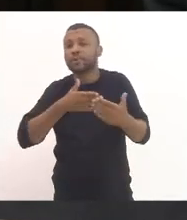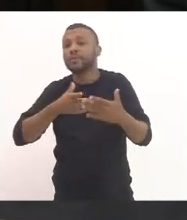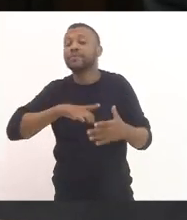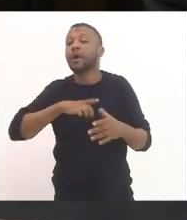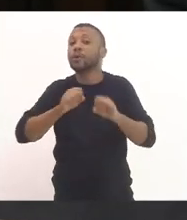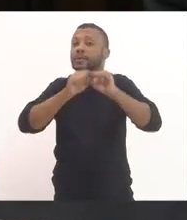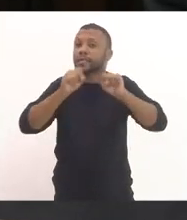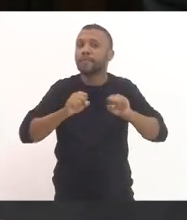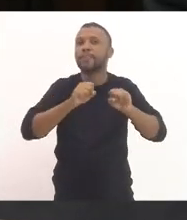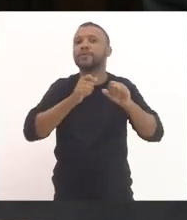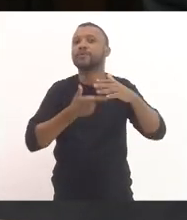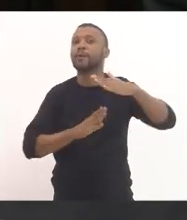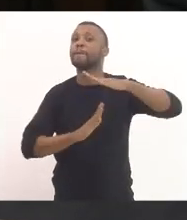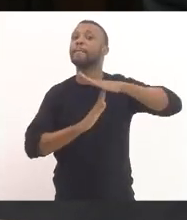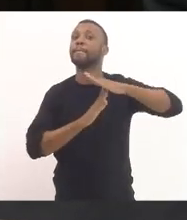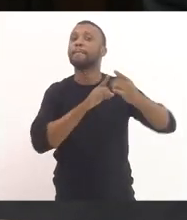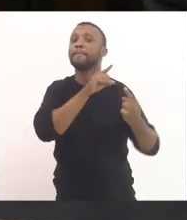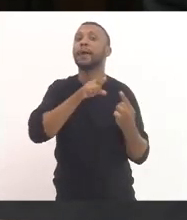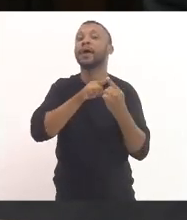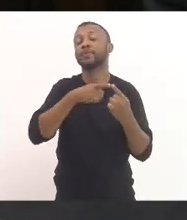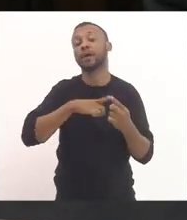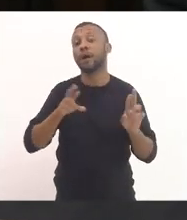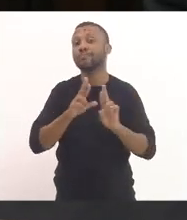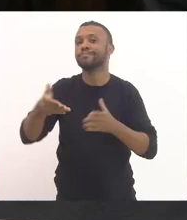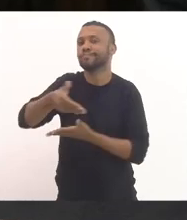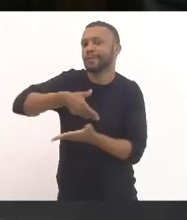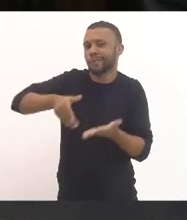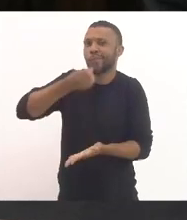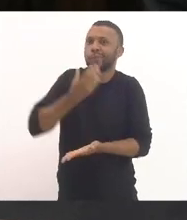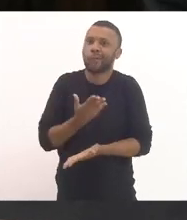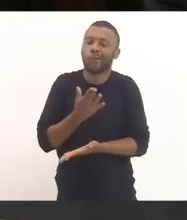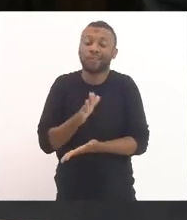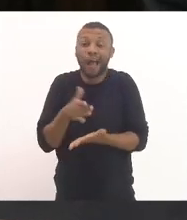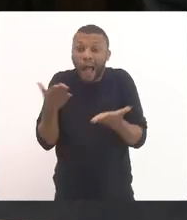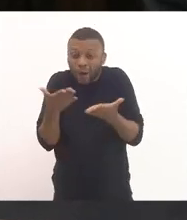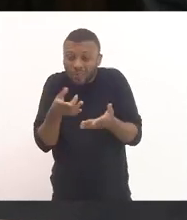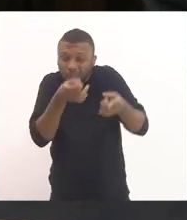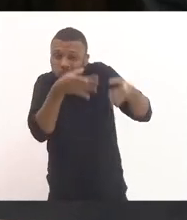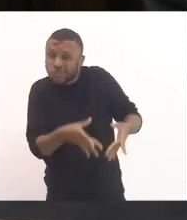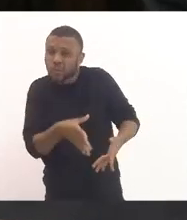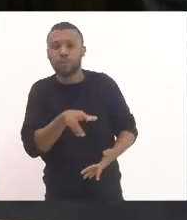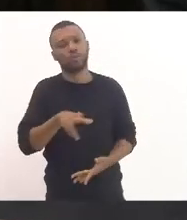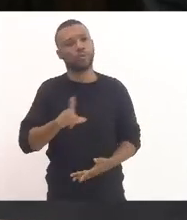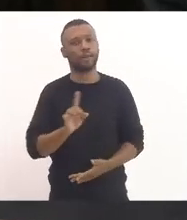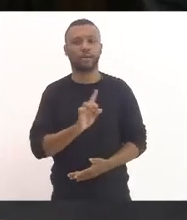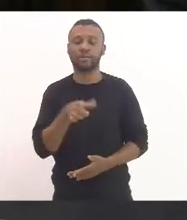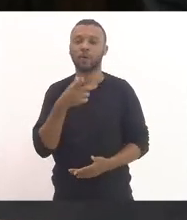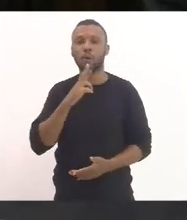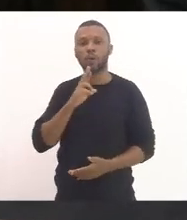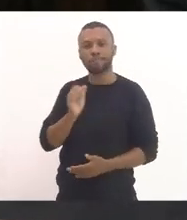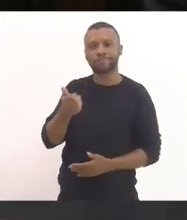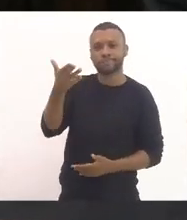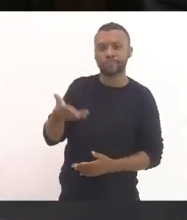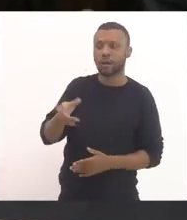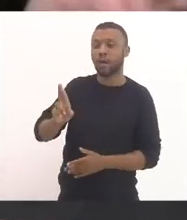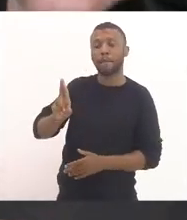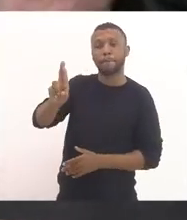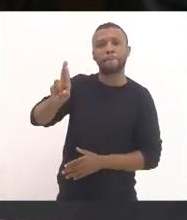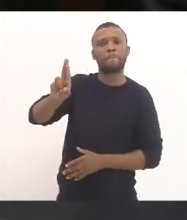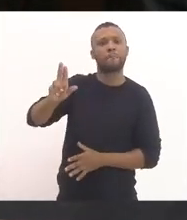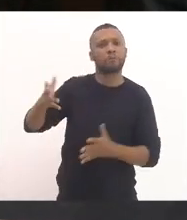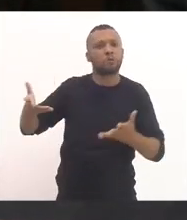atuava é que hoje então tem boas relações e não seria agora que vocês estejam abandonados então Amorim um grande porta-voz